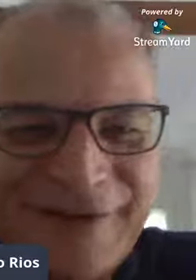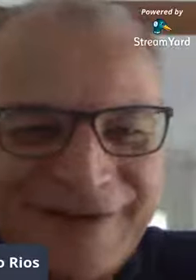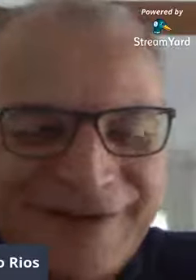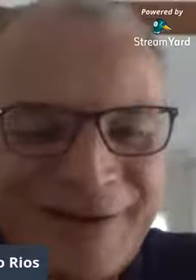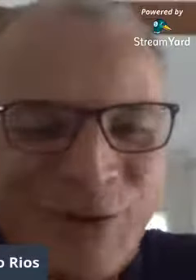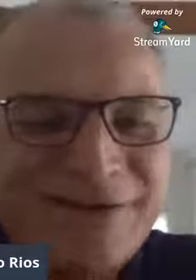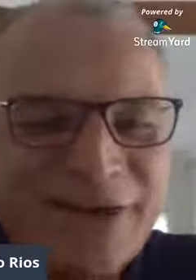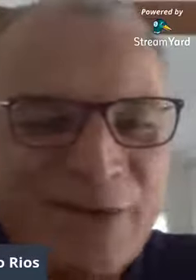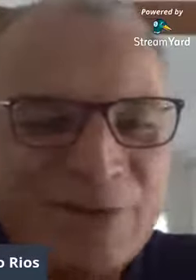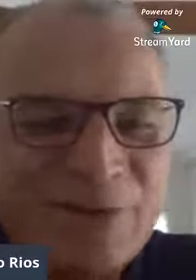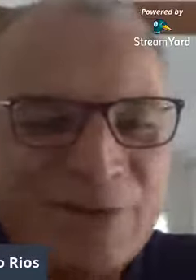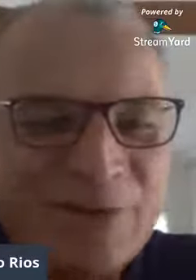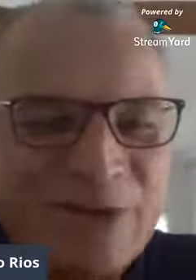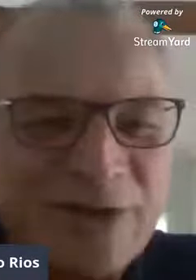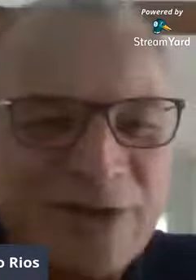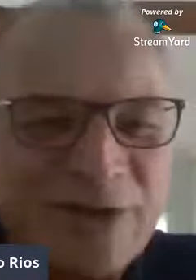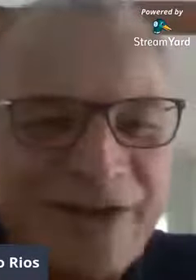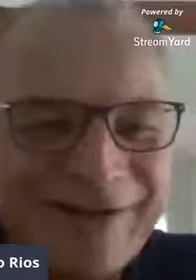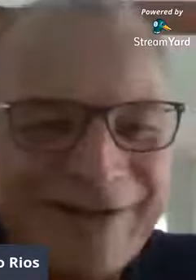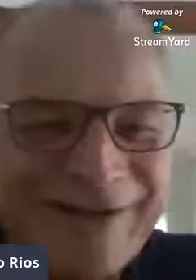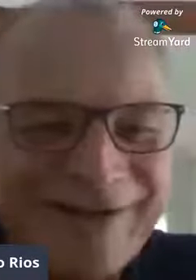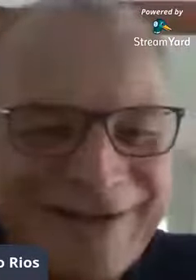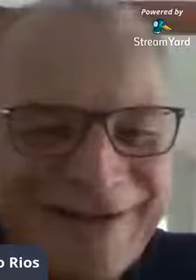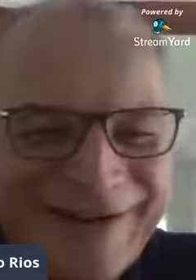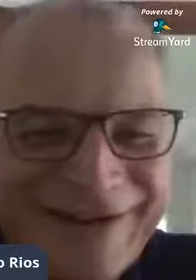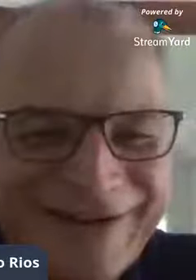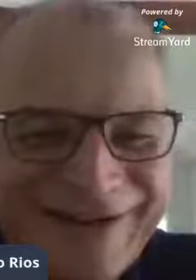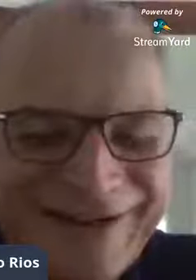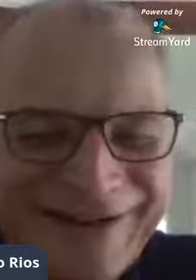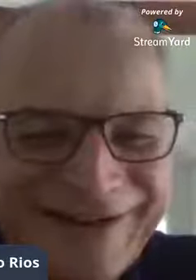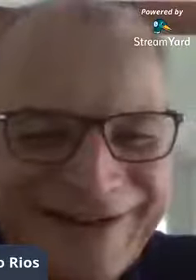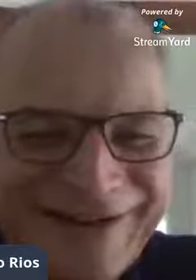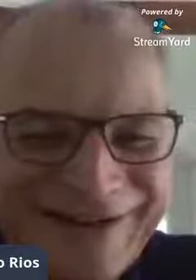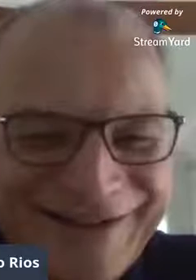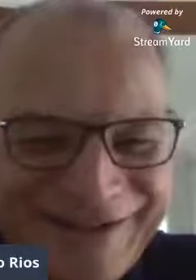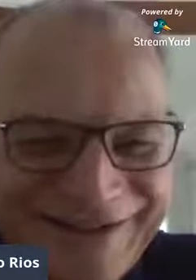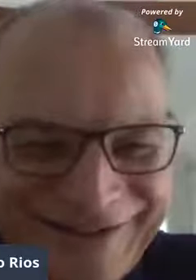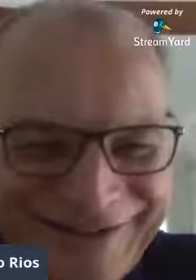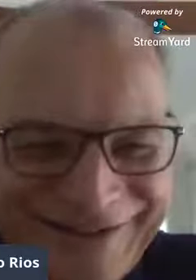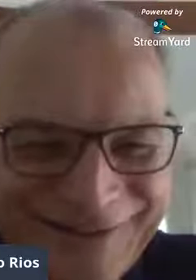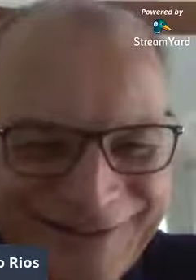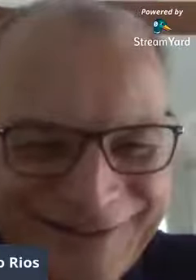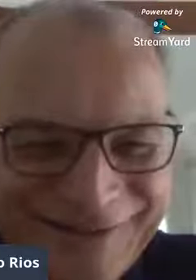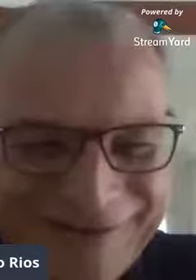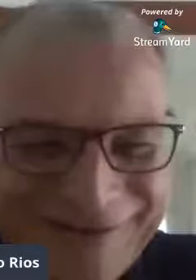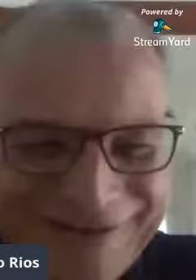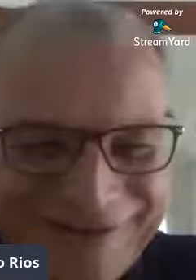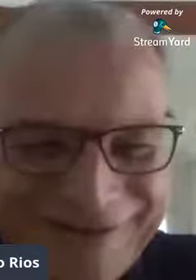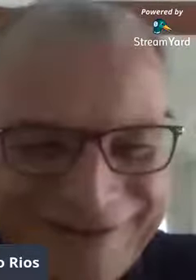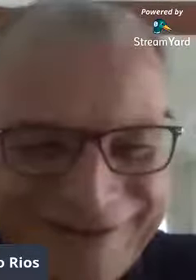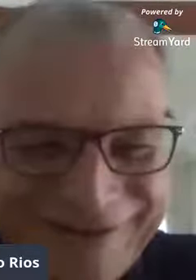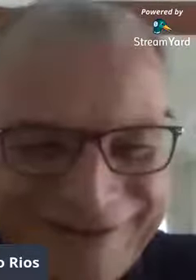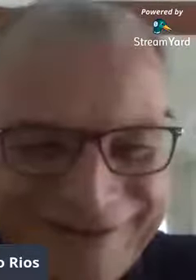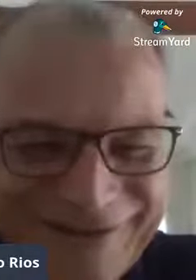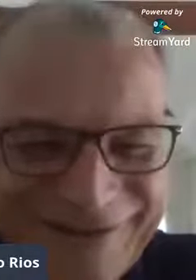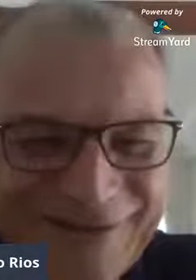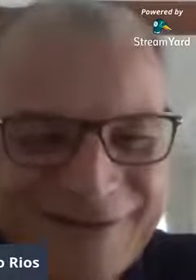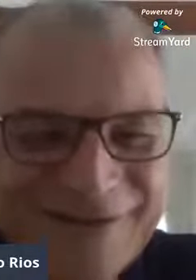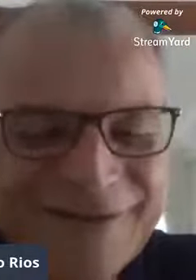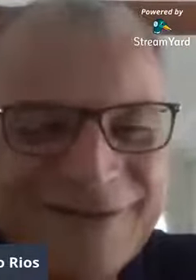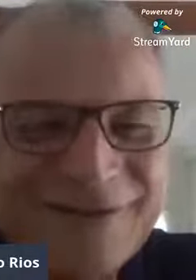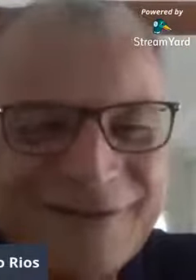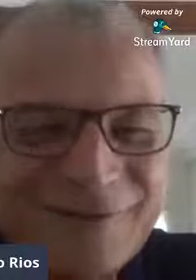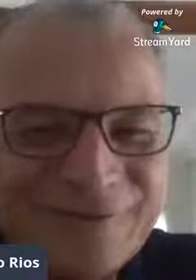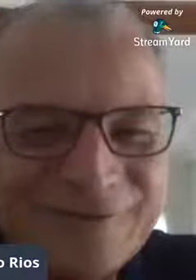pessoas não está nos ouvindo. Então, seria bom, pessoal aí da secretaria, Priscila, escrevam,